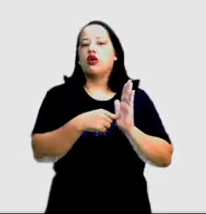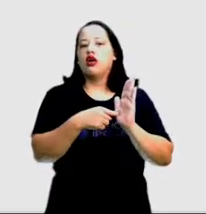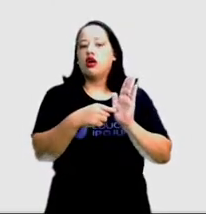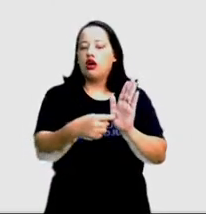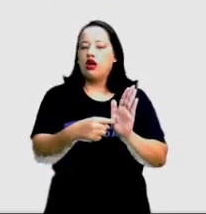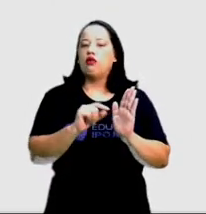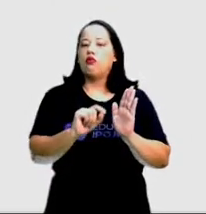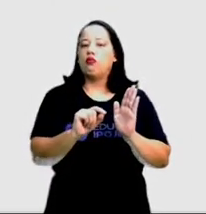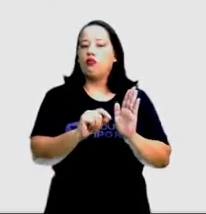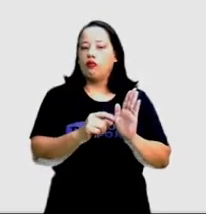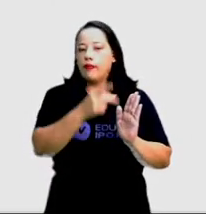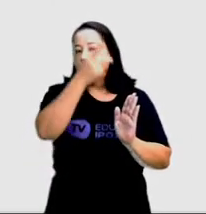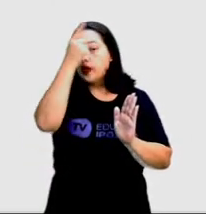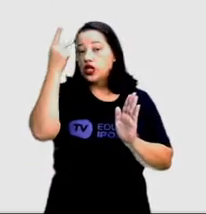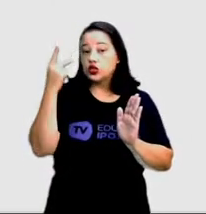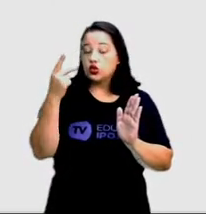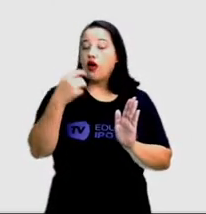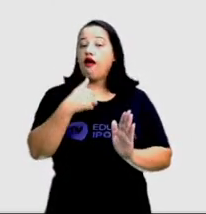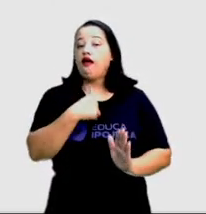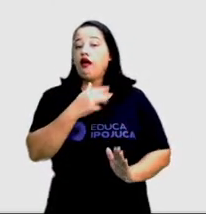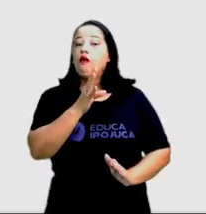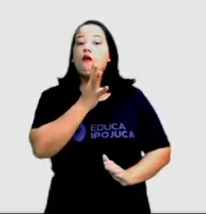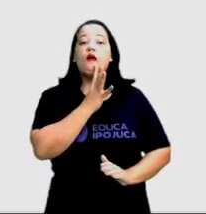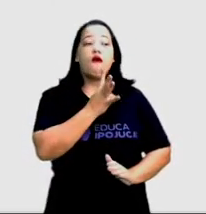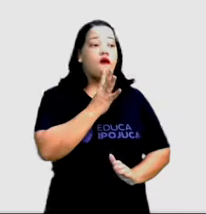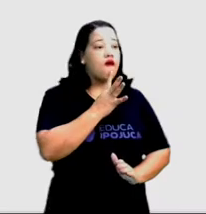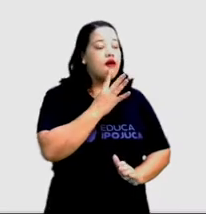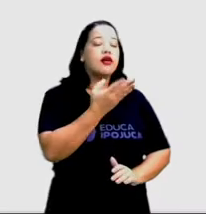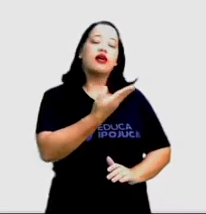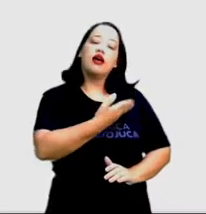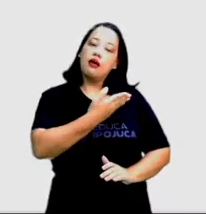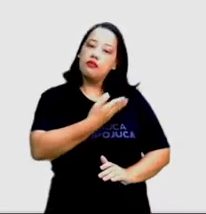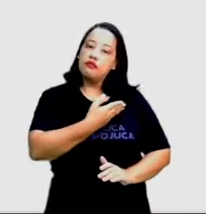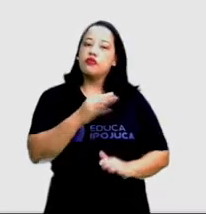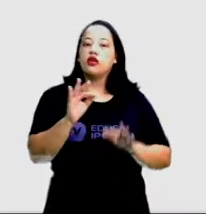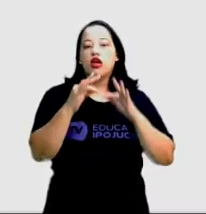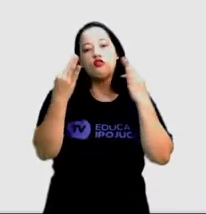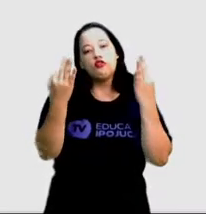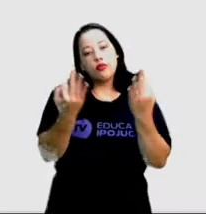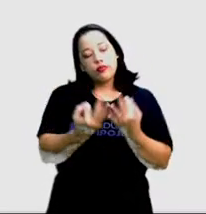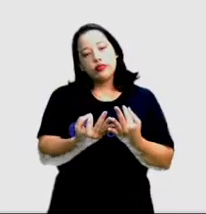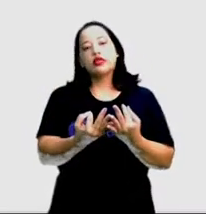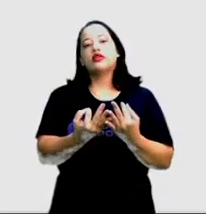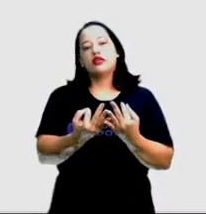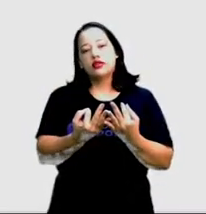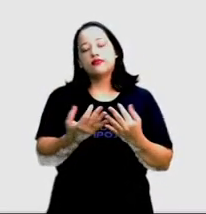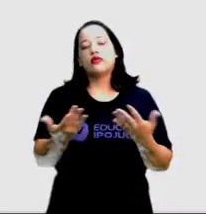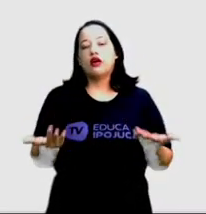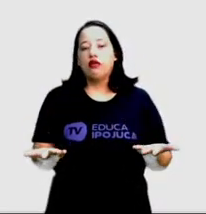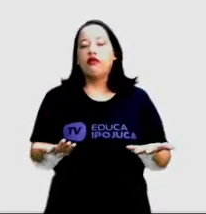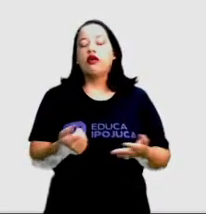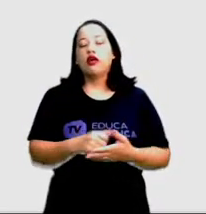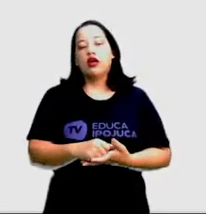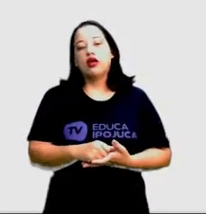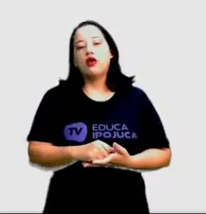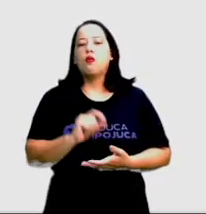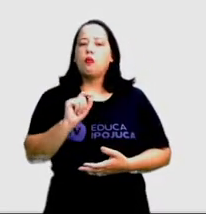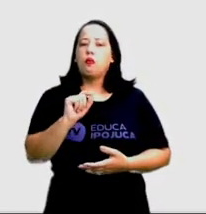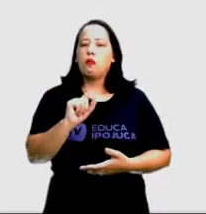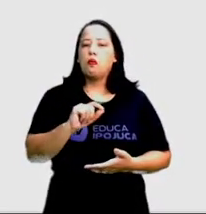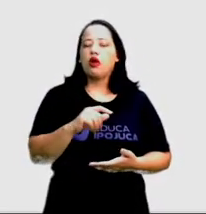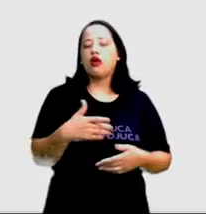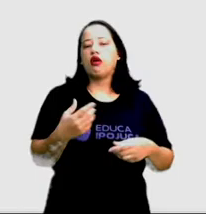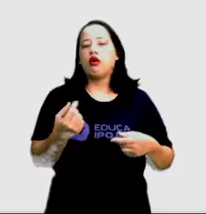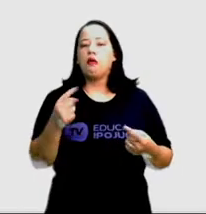destinado a pessoas conhecidas, como amigos, familiares, né? A respeito de quê? De